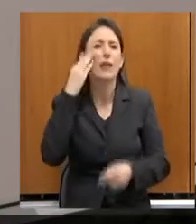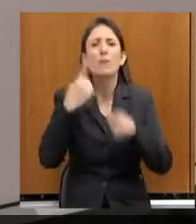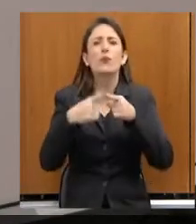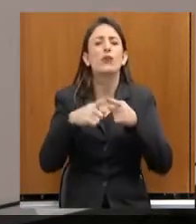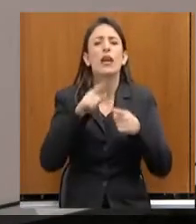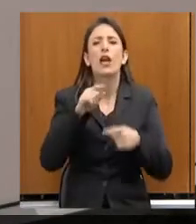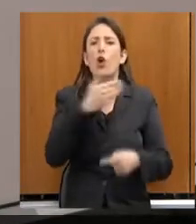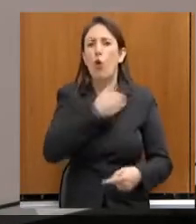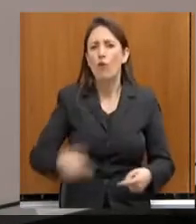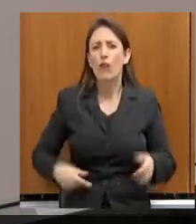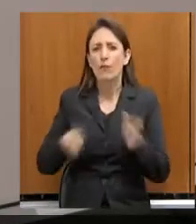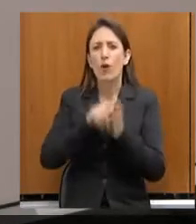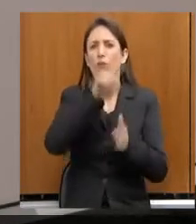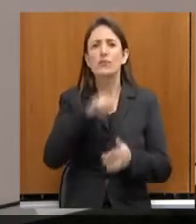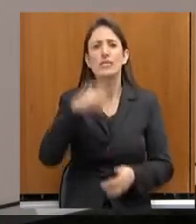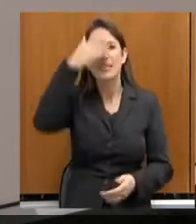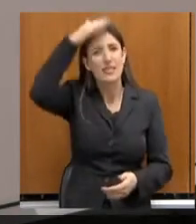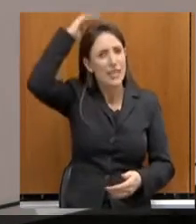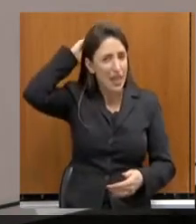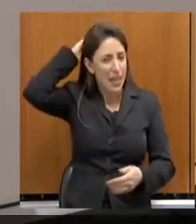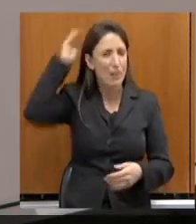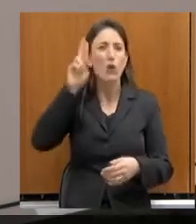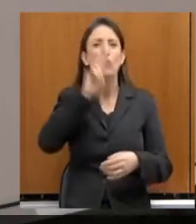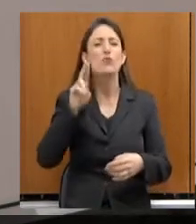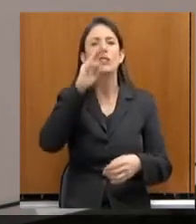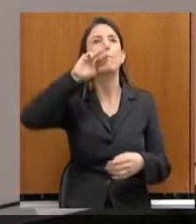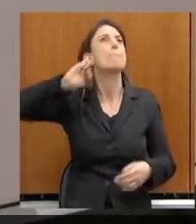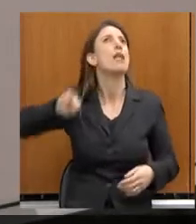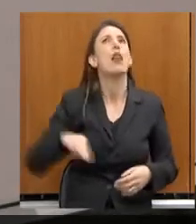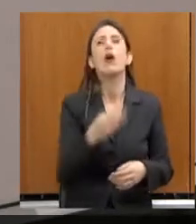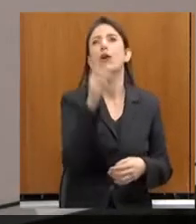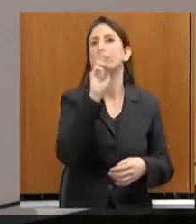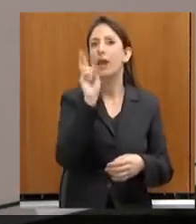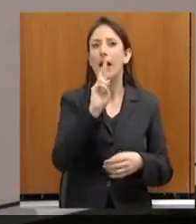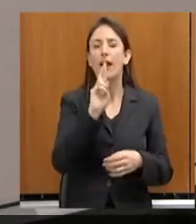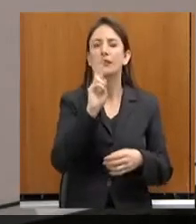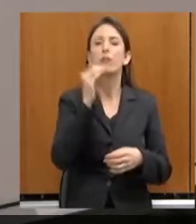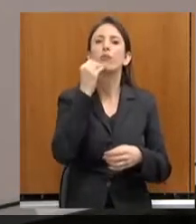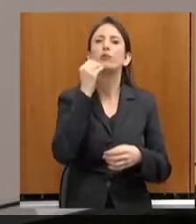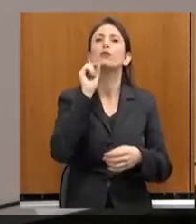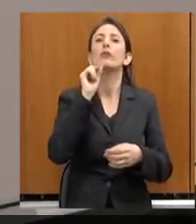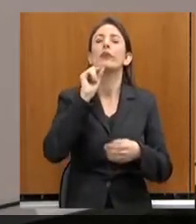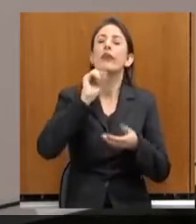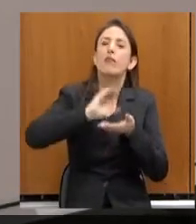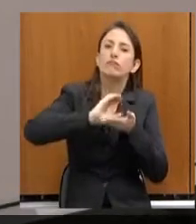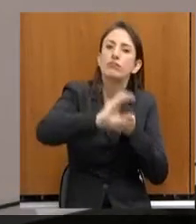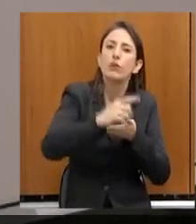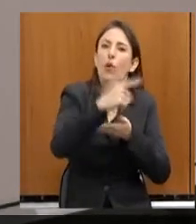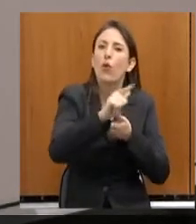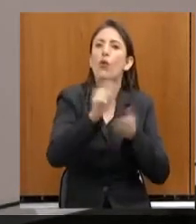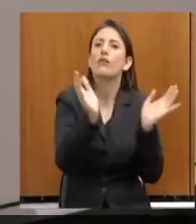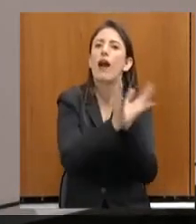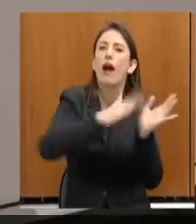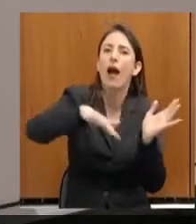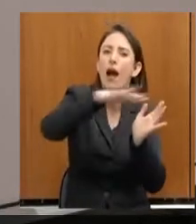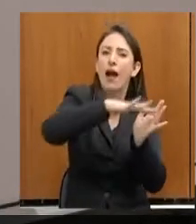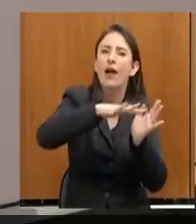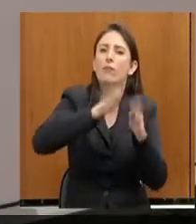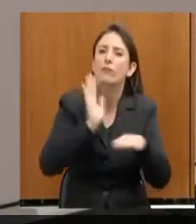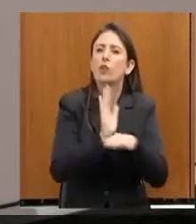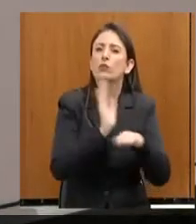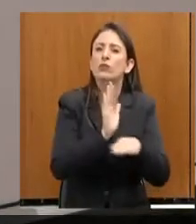pegando bilhões de reais poderia investir em áreas com um pacto mais imediato para a vida do povo